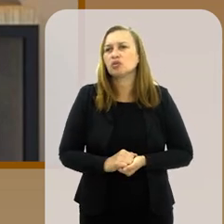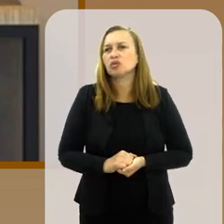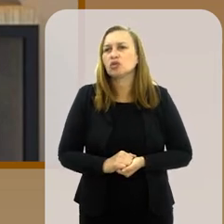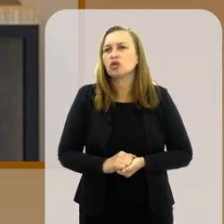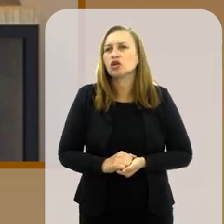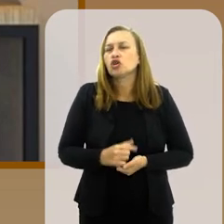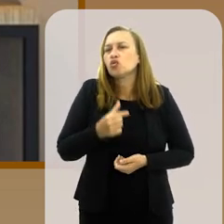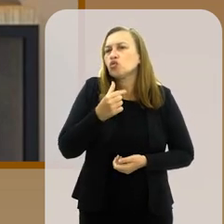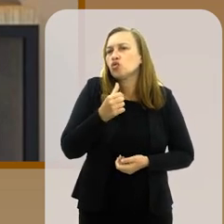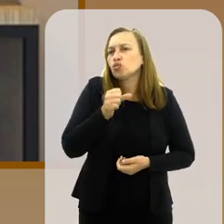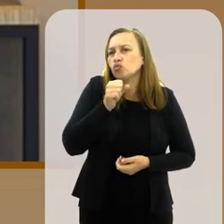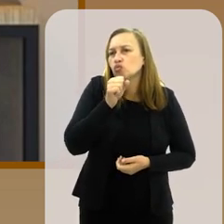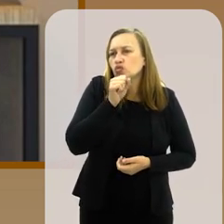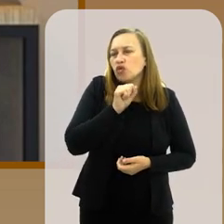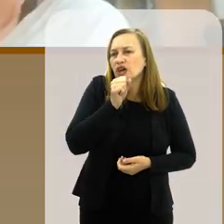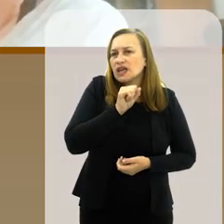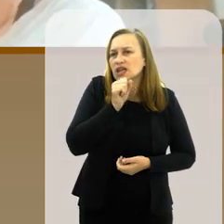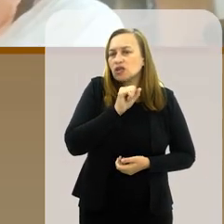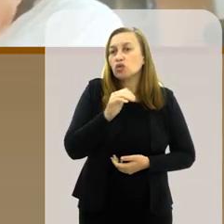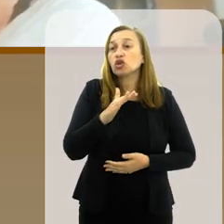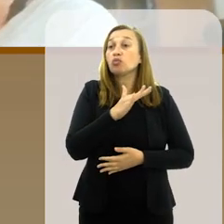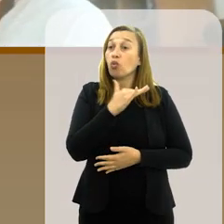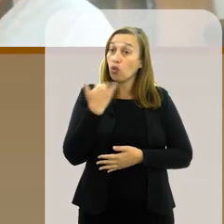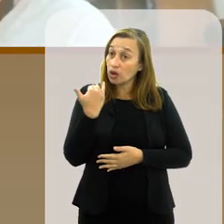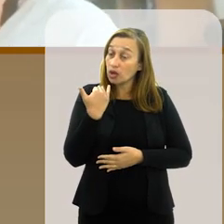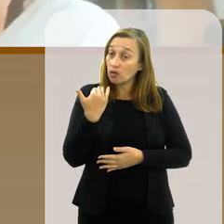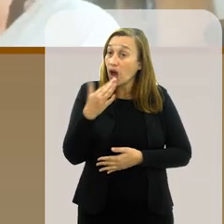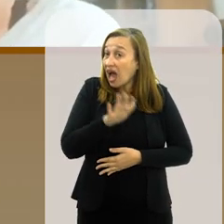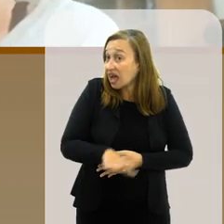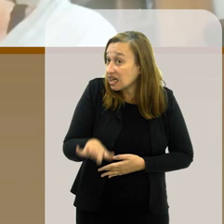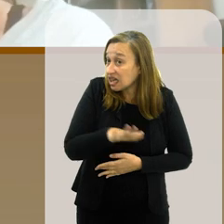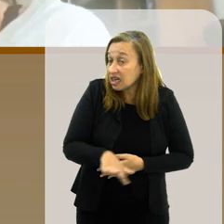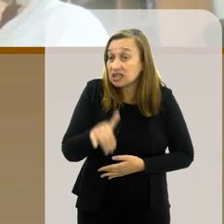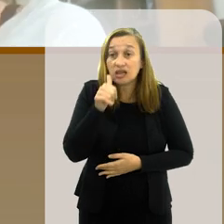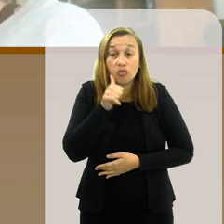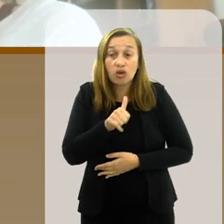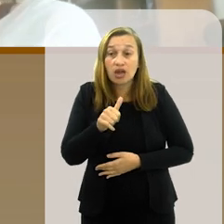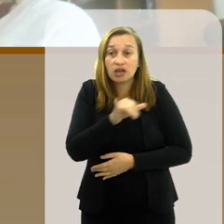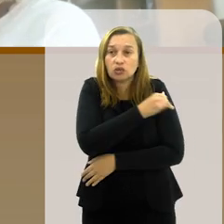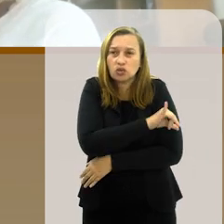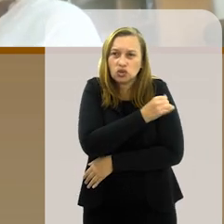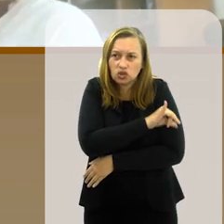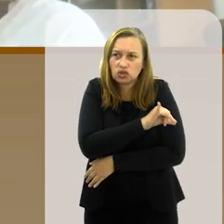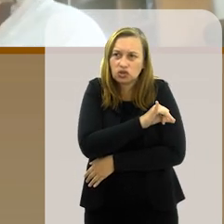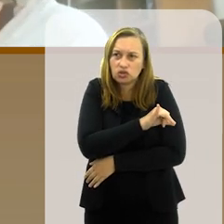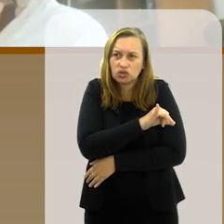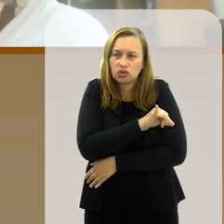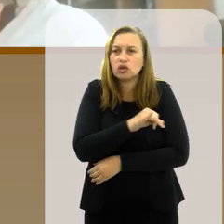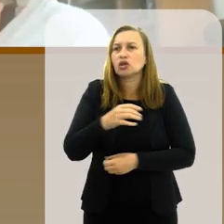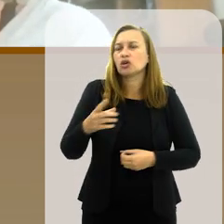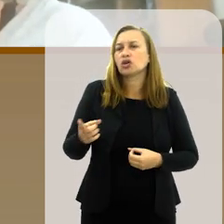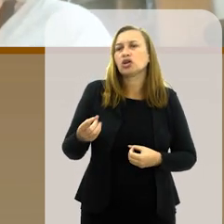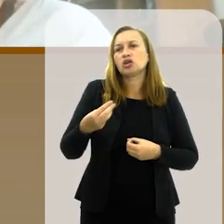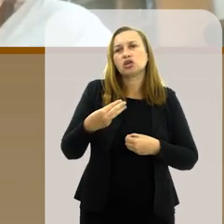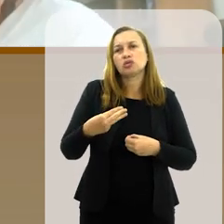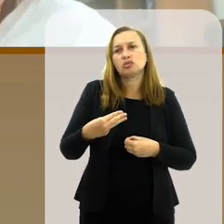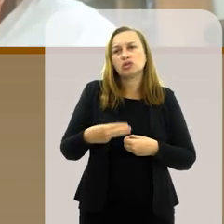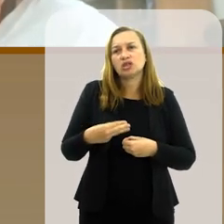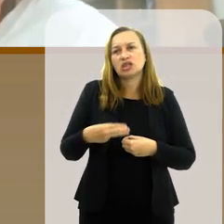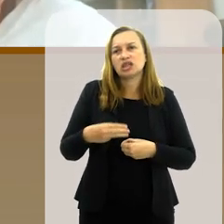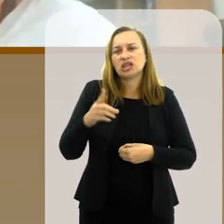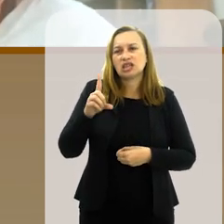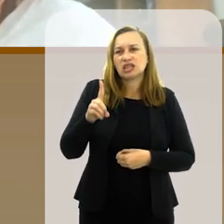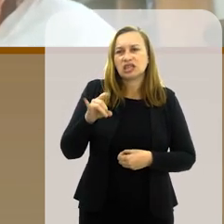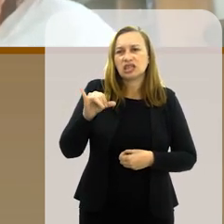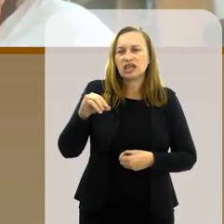de Natividade, e um senhor que veio a óbito, as crianças, a criança e a mulher no Rio de Janeiro, e o senhor veio a óbito no